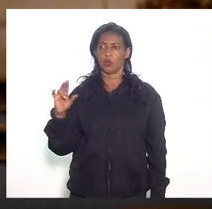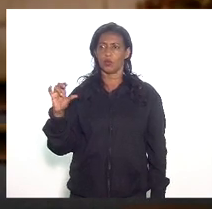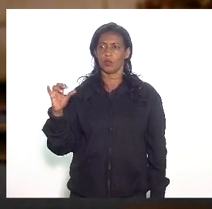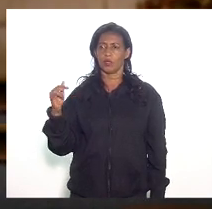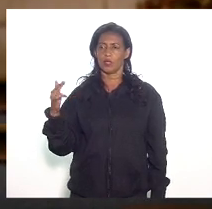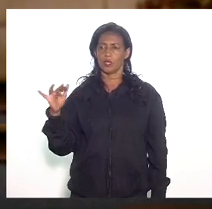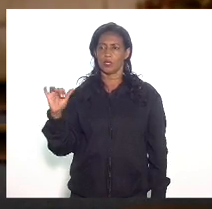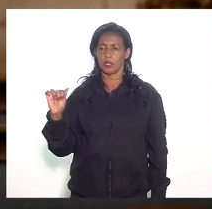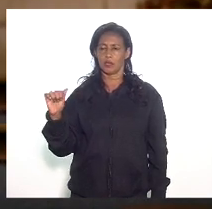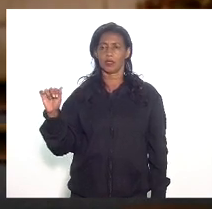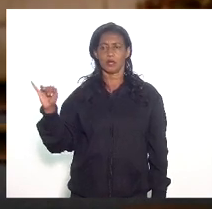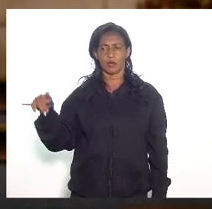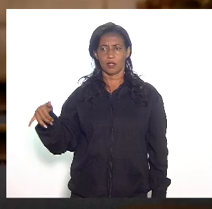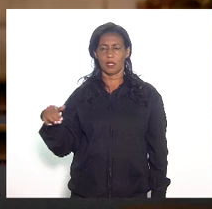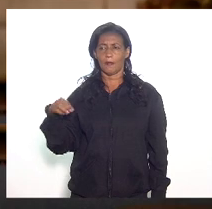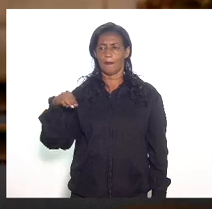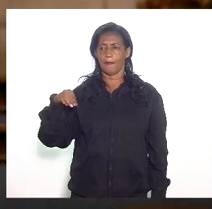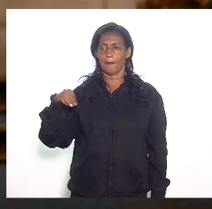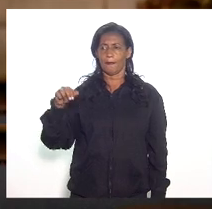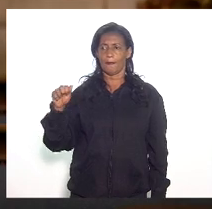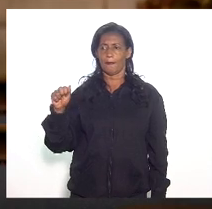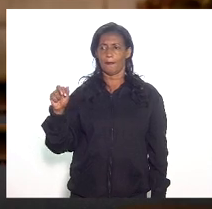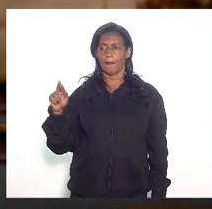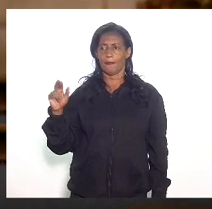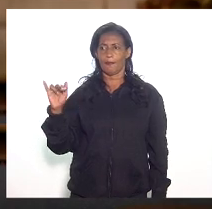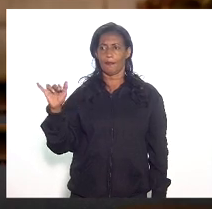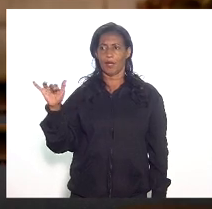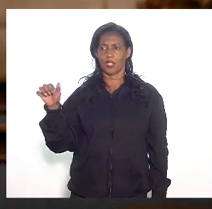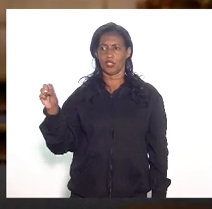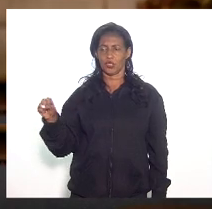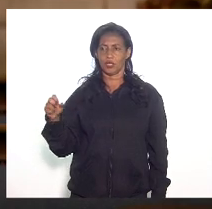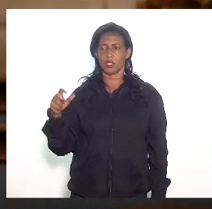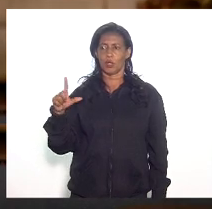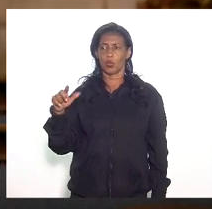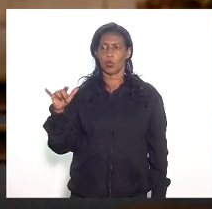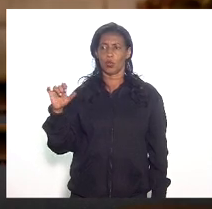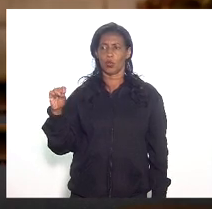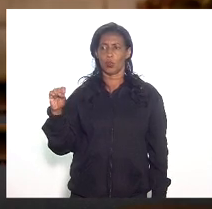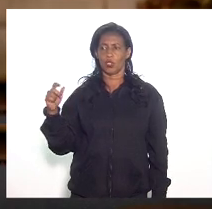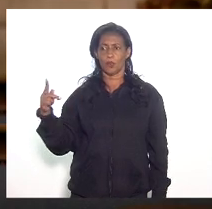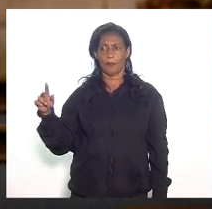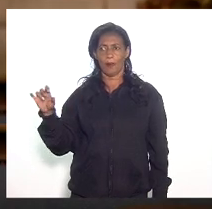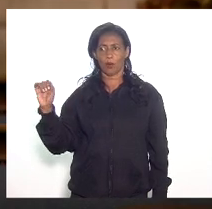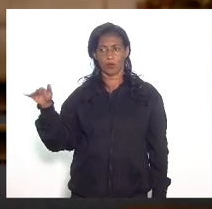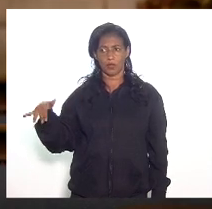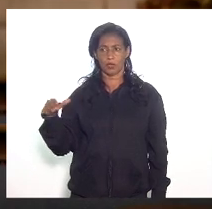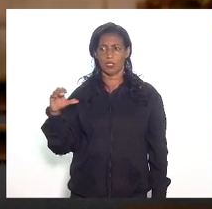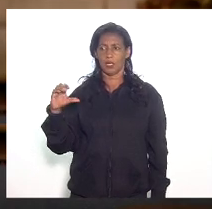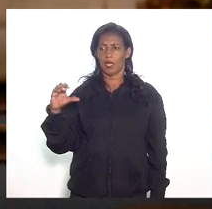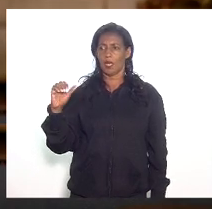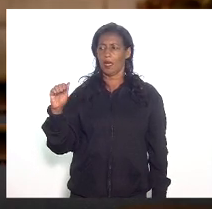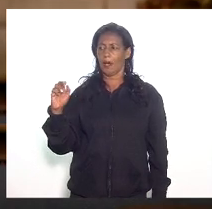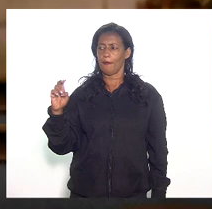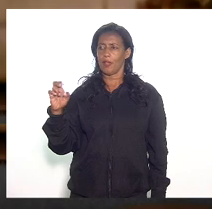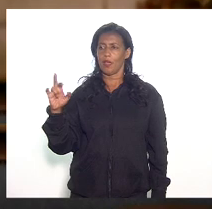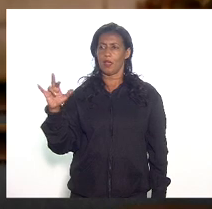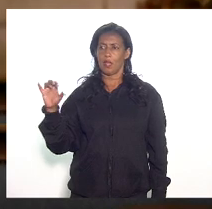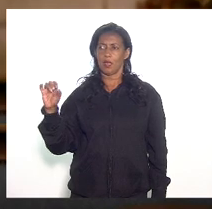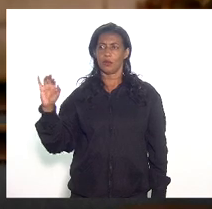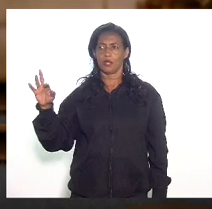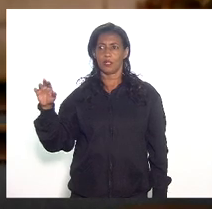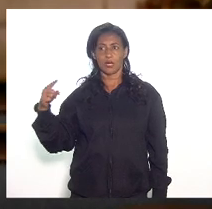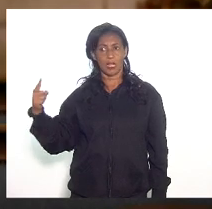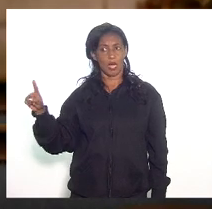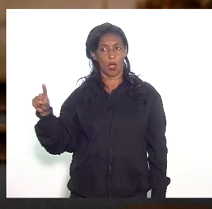sim deputado Luiz Martins sim deputado Luiz Paulo sim deputado Marcelo Cabelereiro não deputado